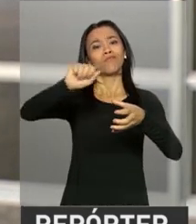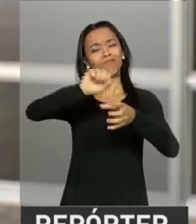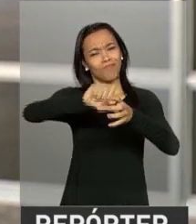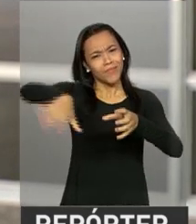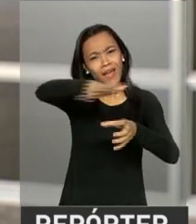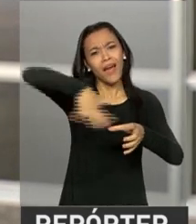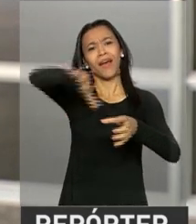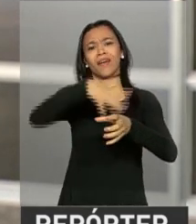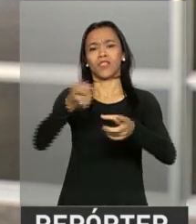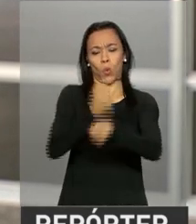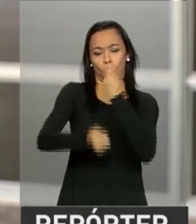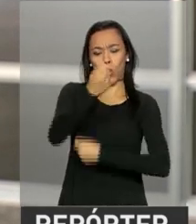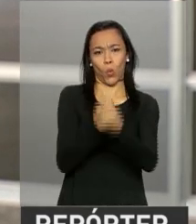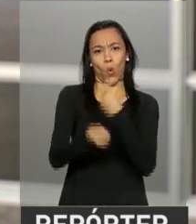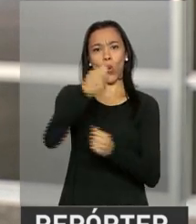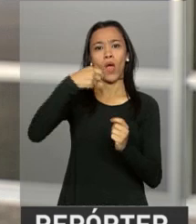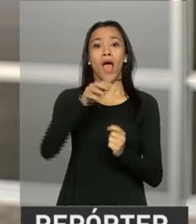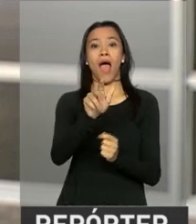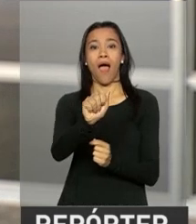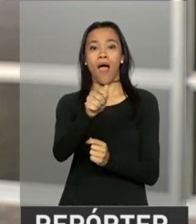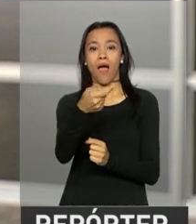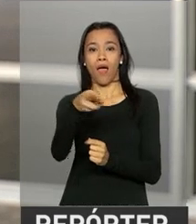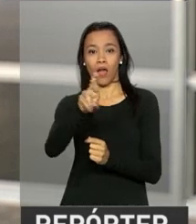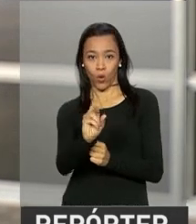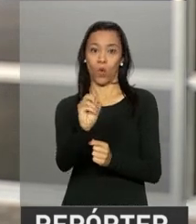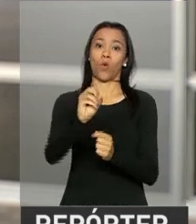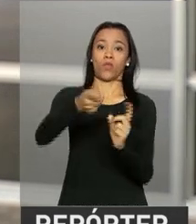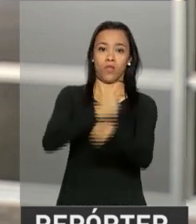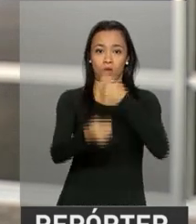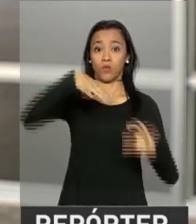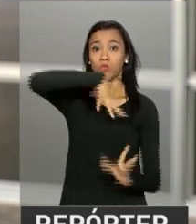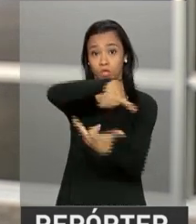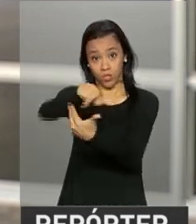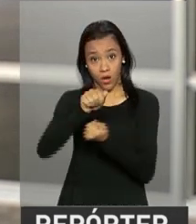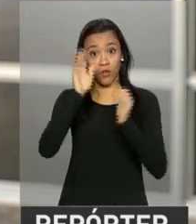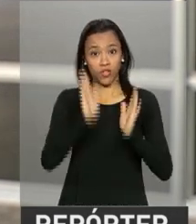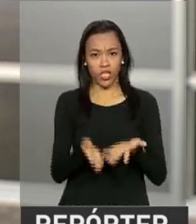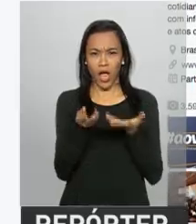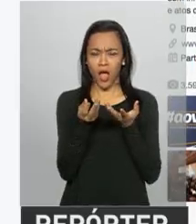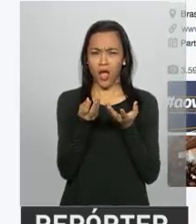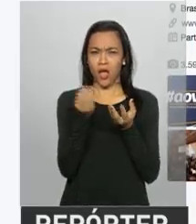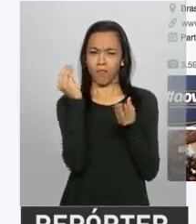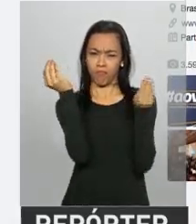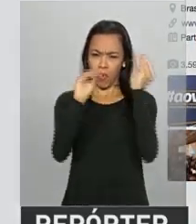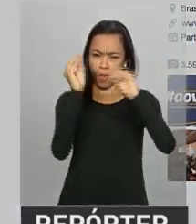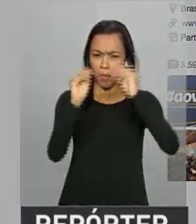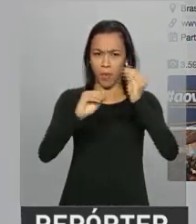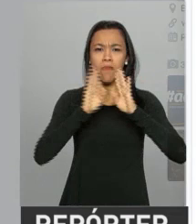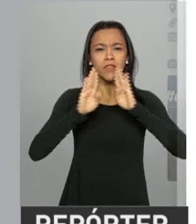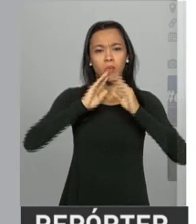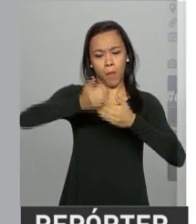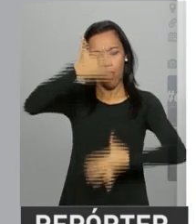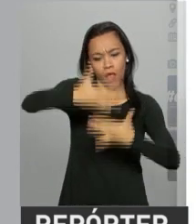evento do agronegócio mundial. Ele começa hoje e termina amanhã. As redes sociais já repercutem a participação do